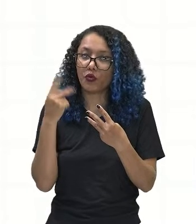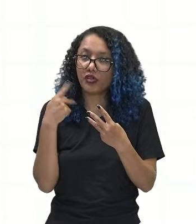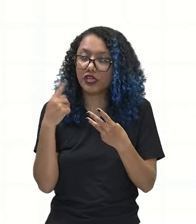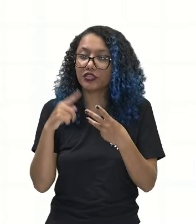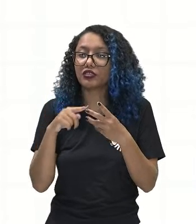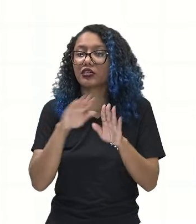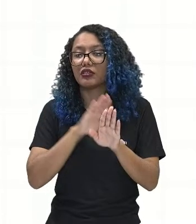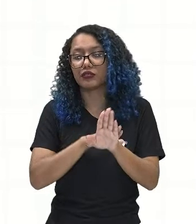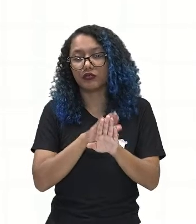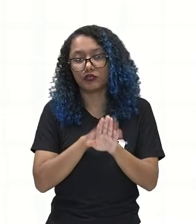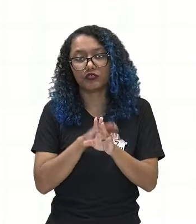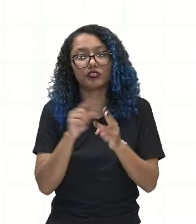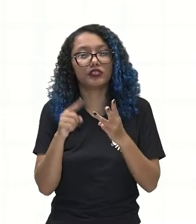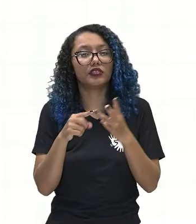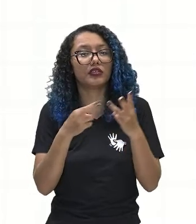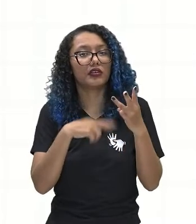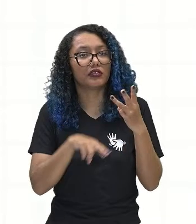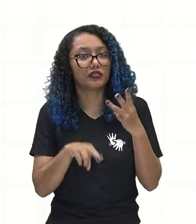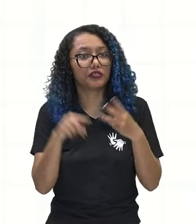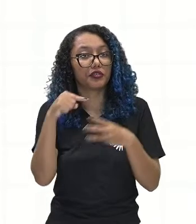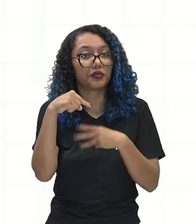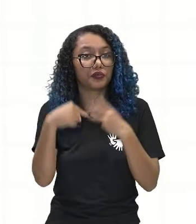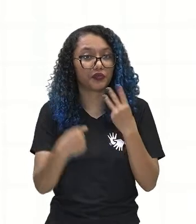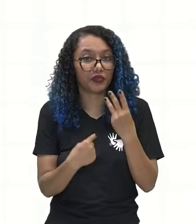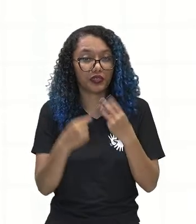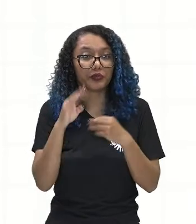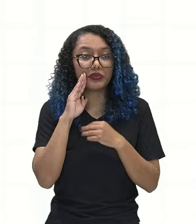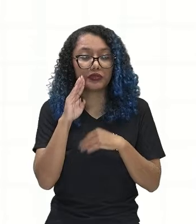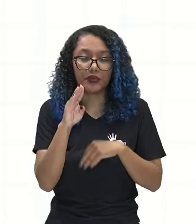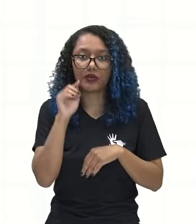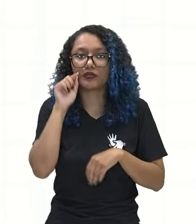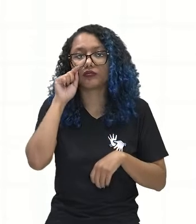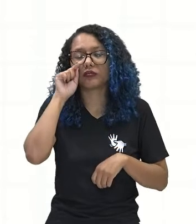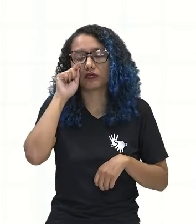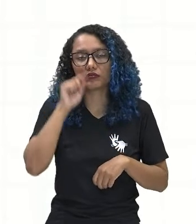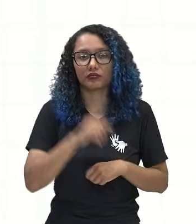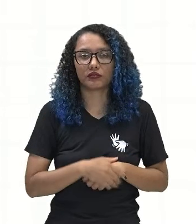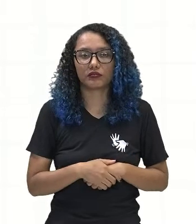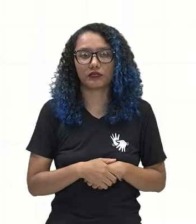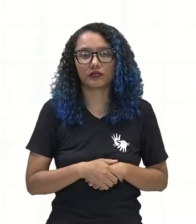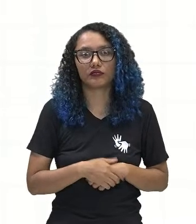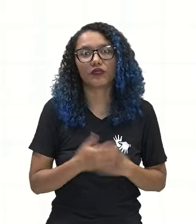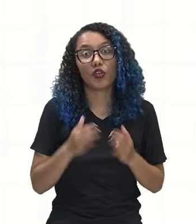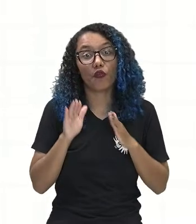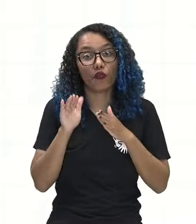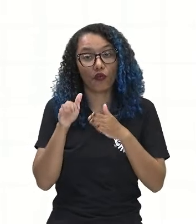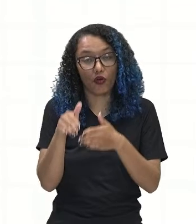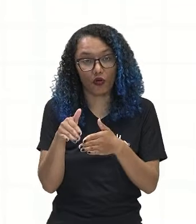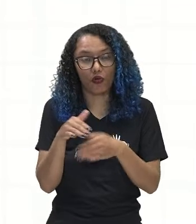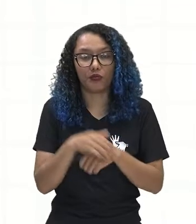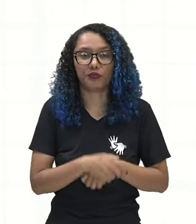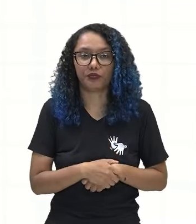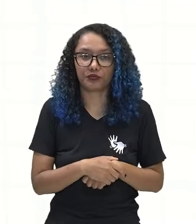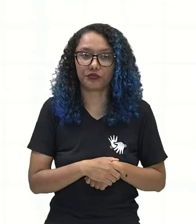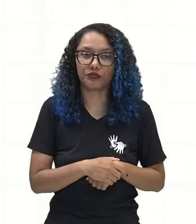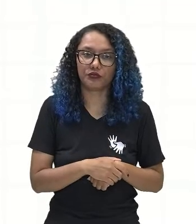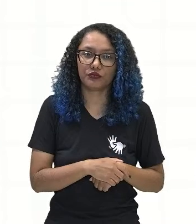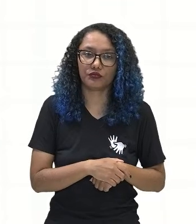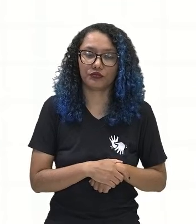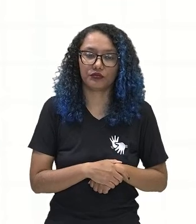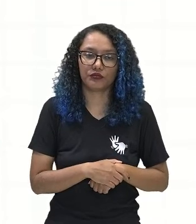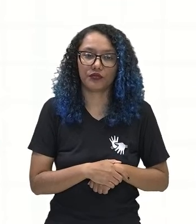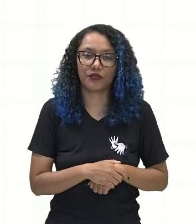certo? Então, a propaganda, não é? Ela está ligada principalmente,